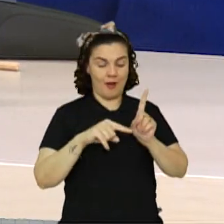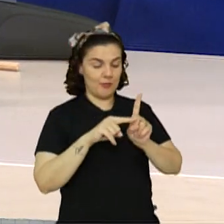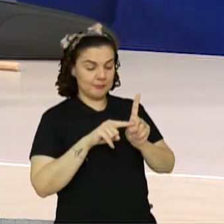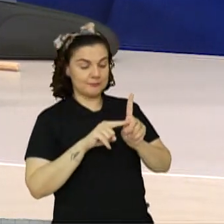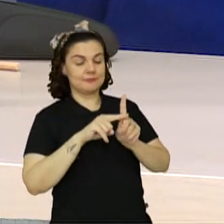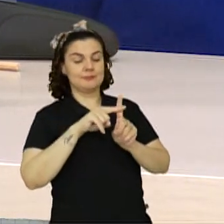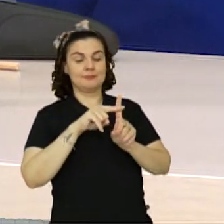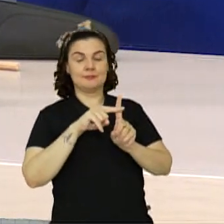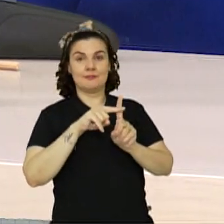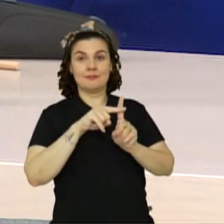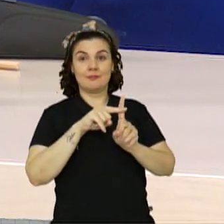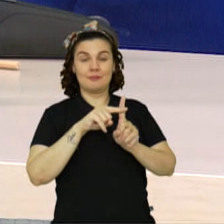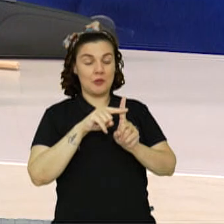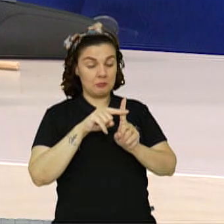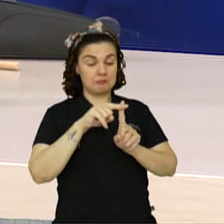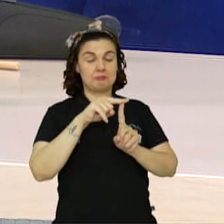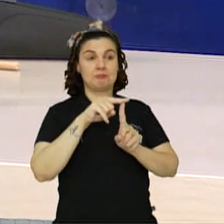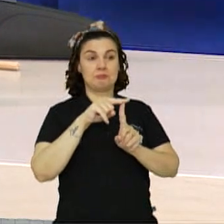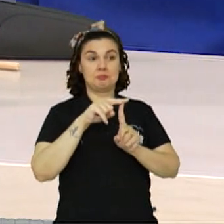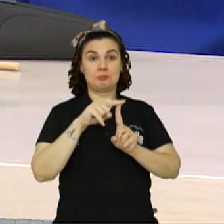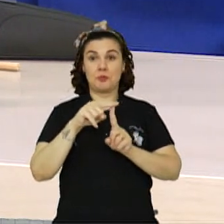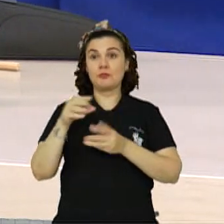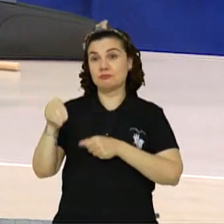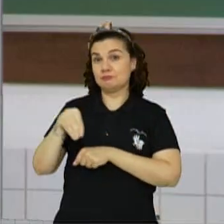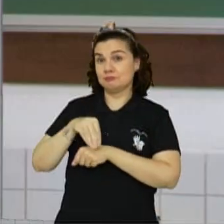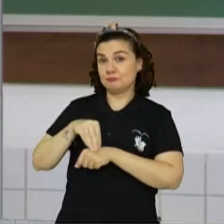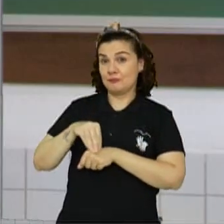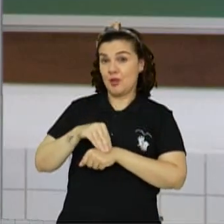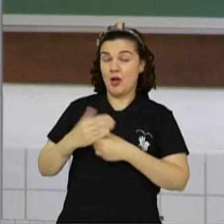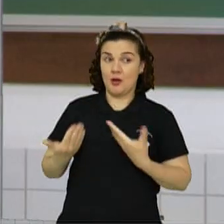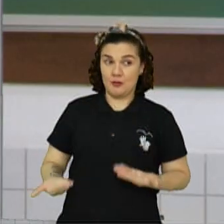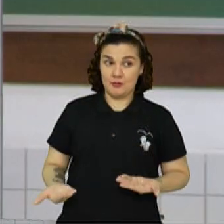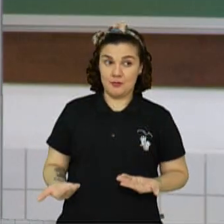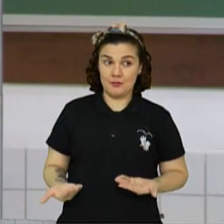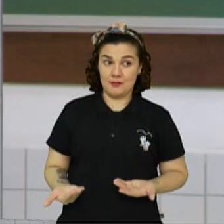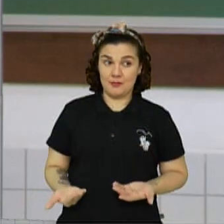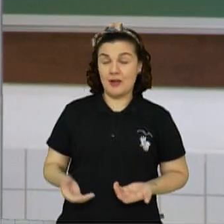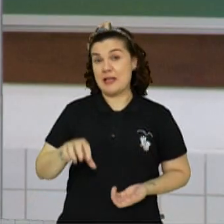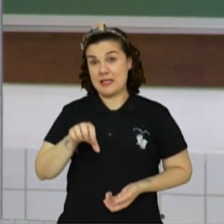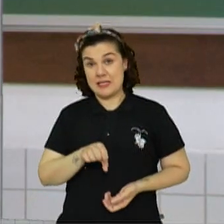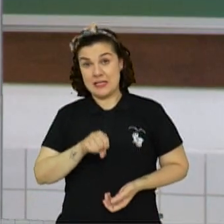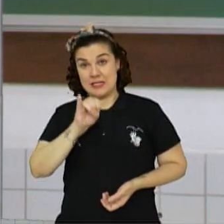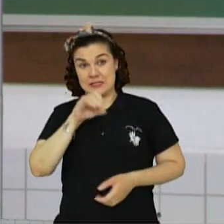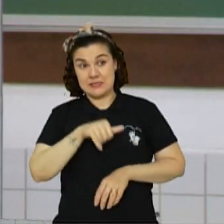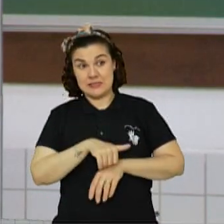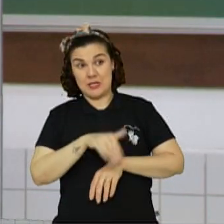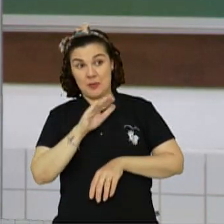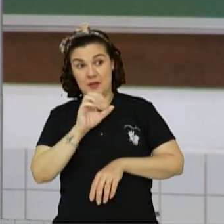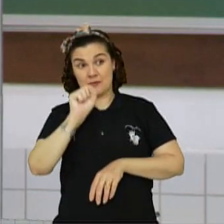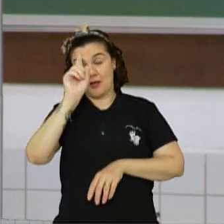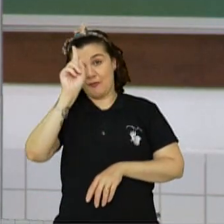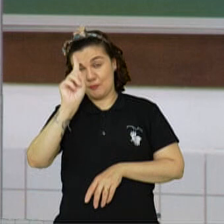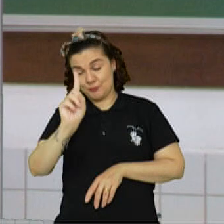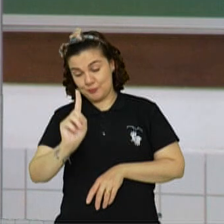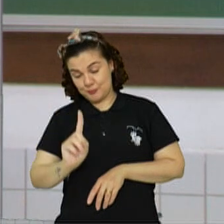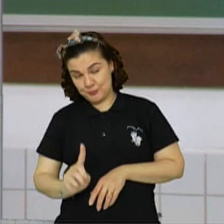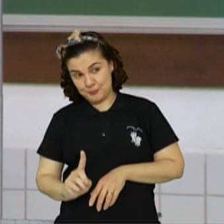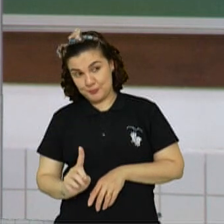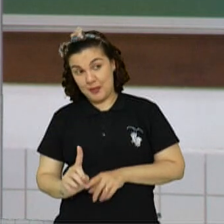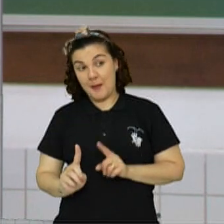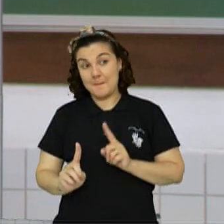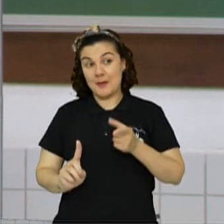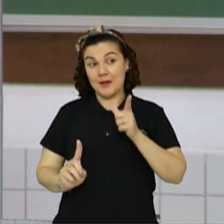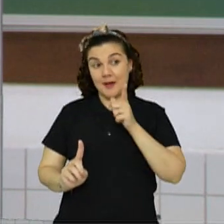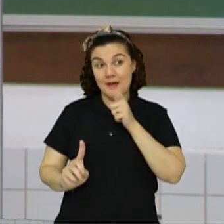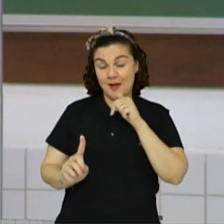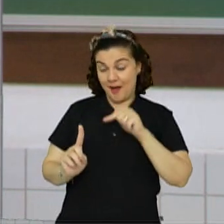metade e depois eu coloquei álcool. Então é lógico, se a tampinha plástica é mais densa do que o álcool, ela vai afundar. Porém,